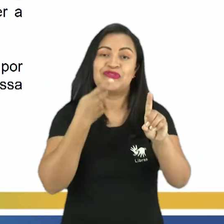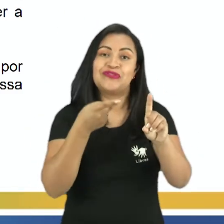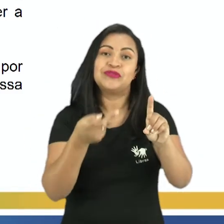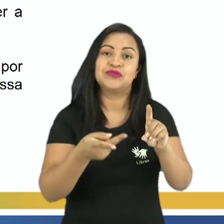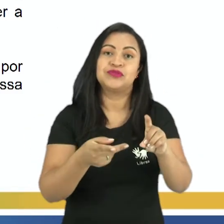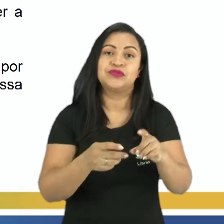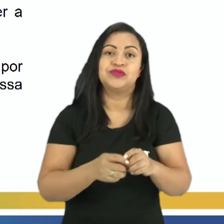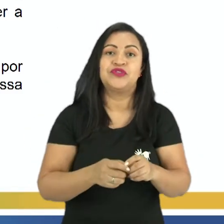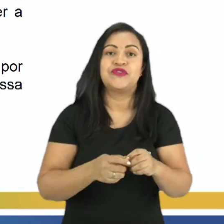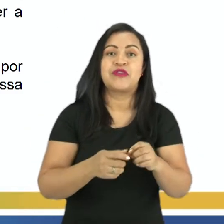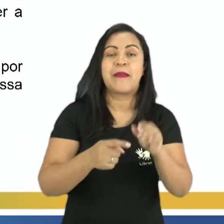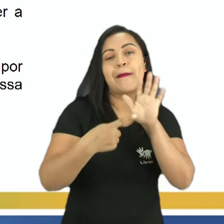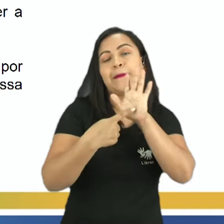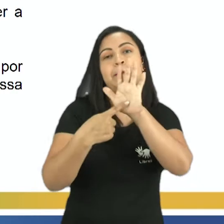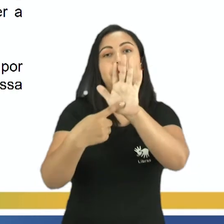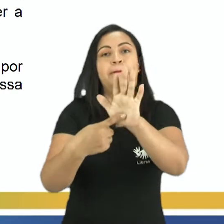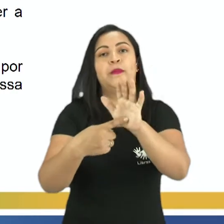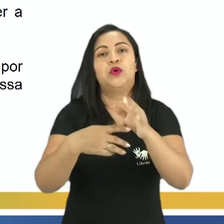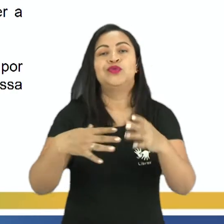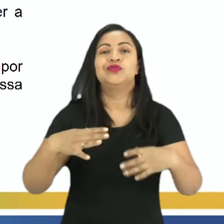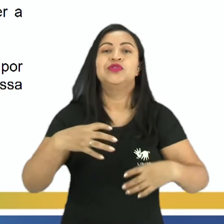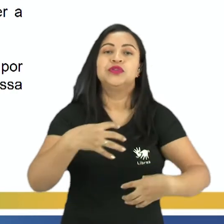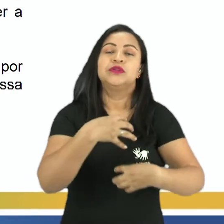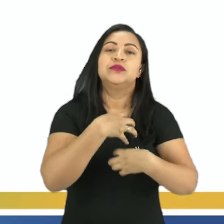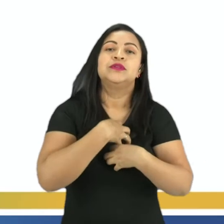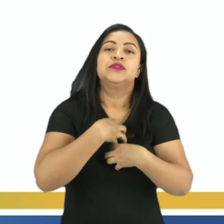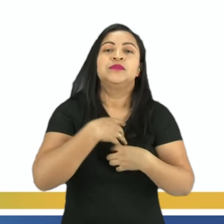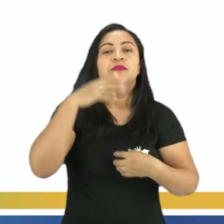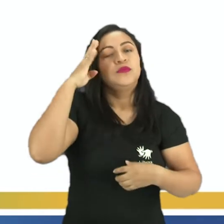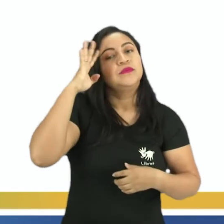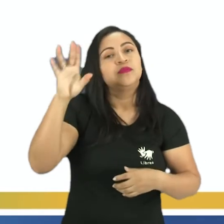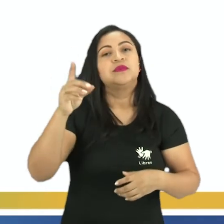expressa os pensamentos e os sentimentos da pessoa que está atuando.